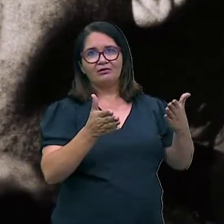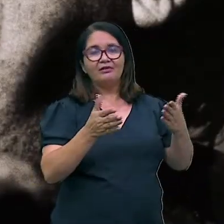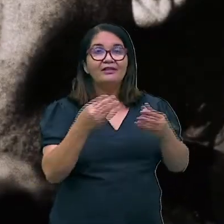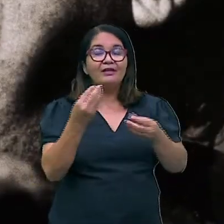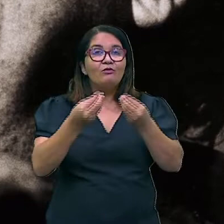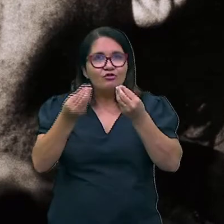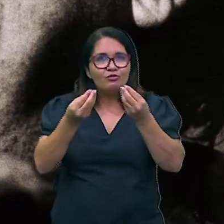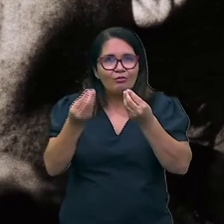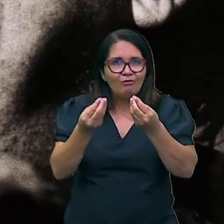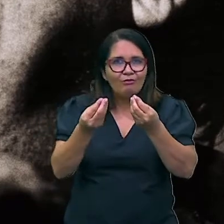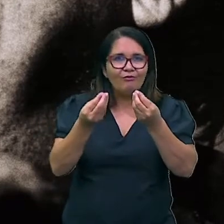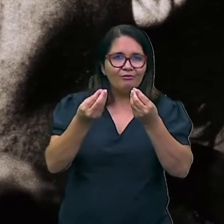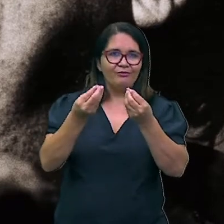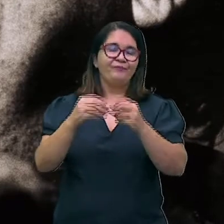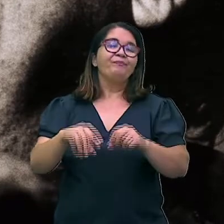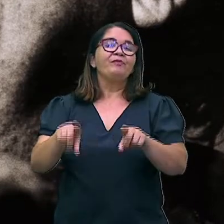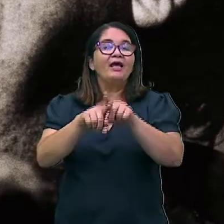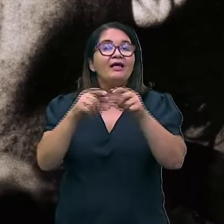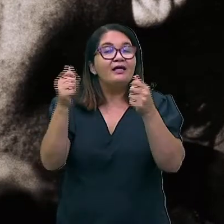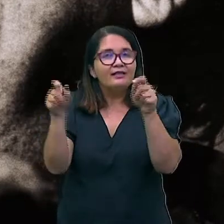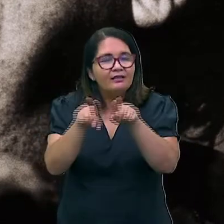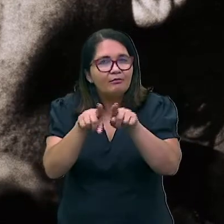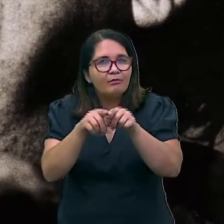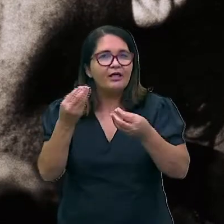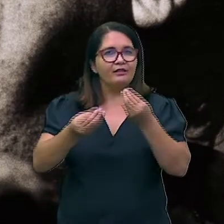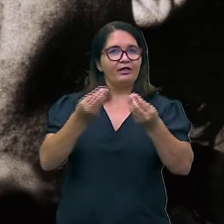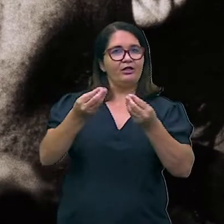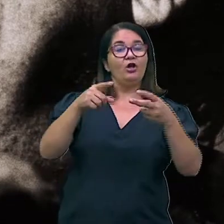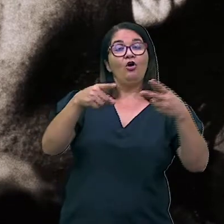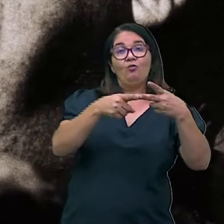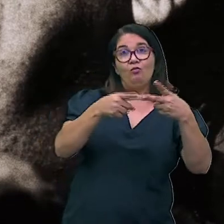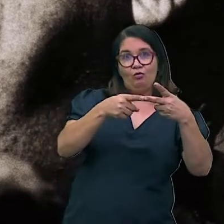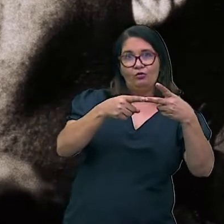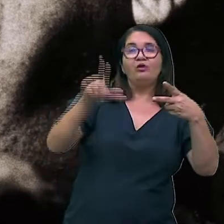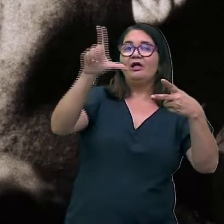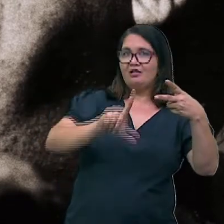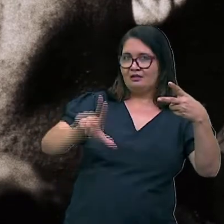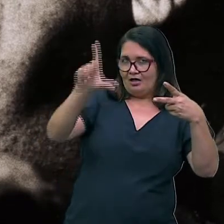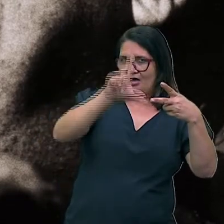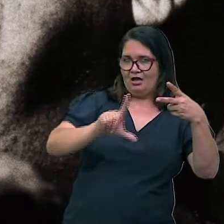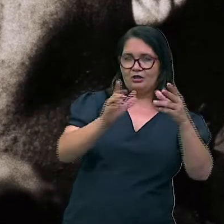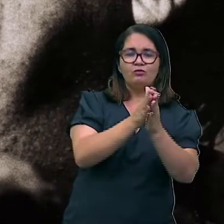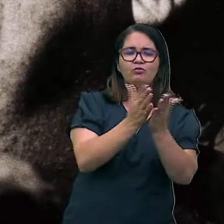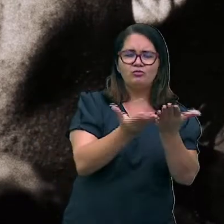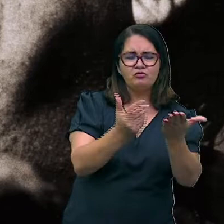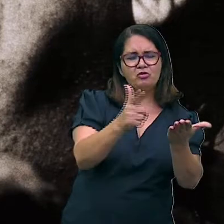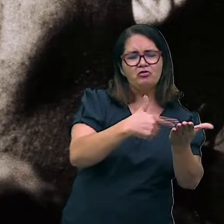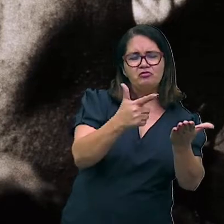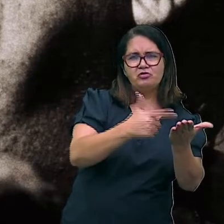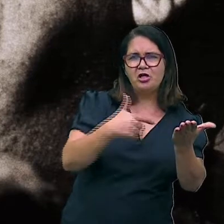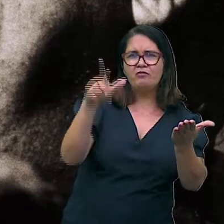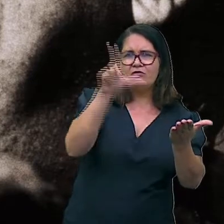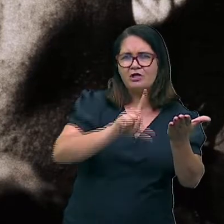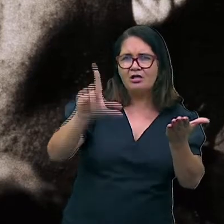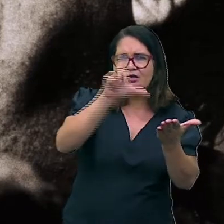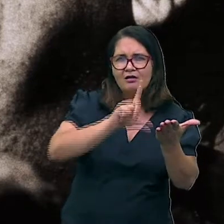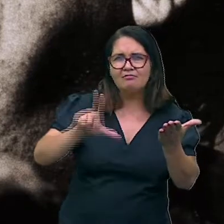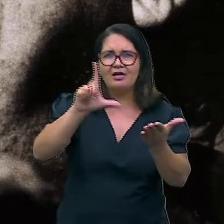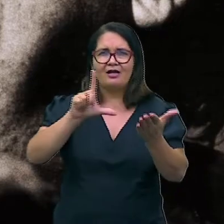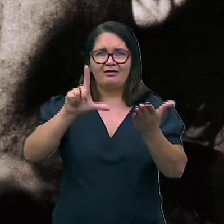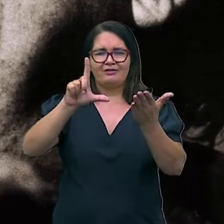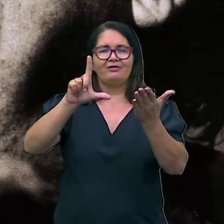ou intencional é usado com a intenção poética de oferecer